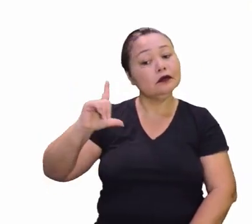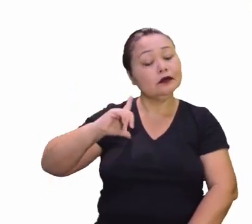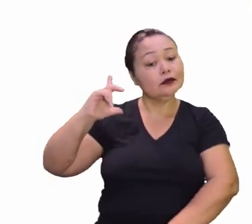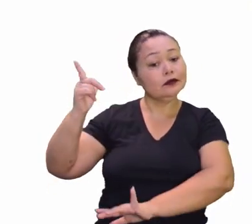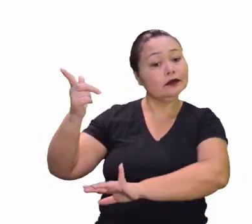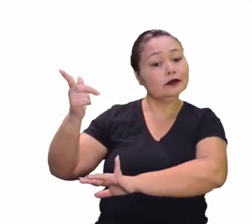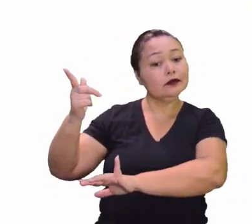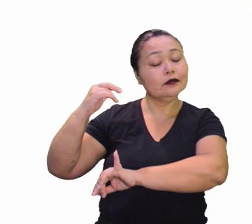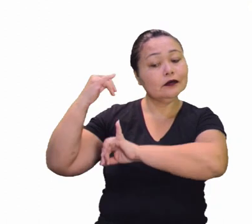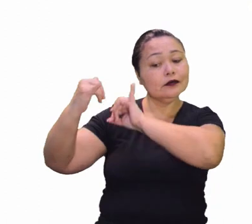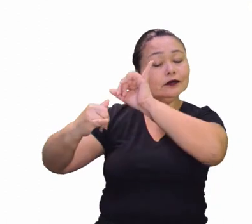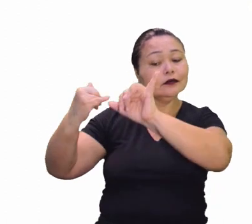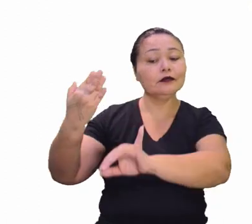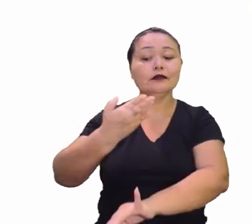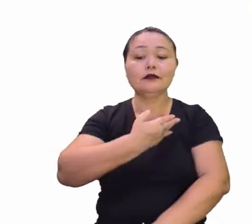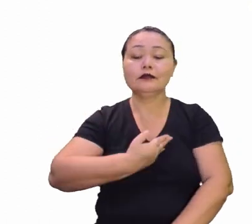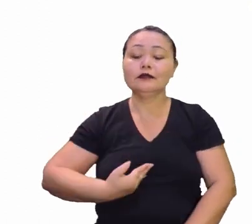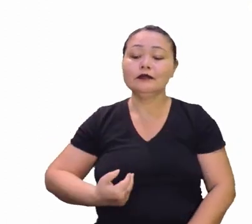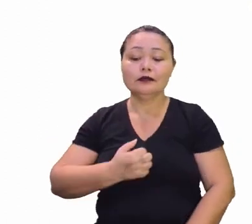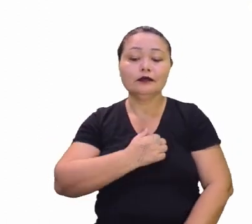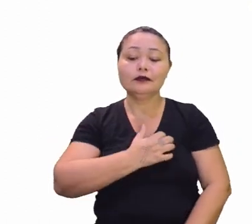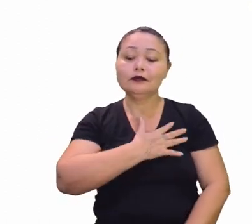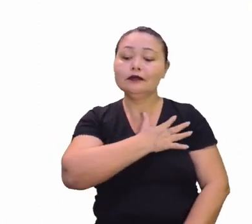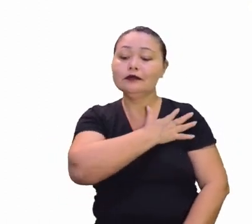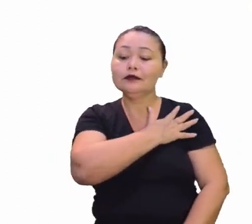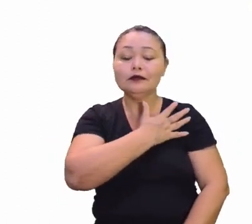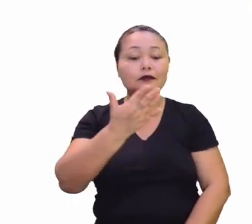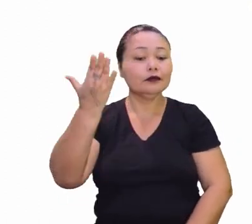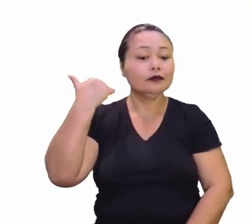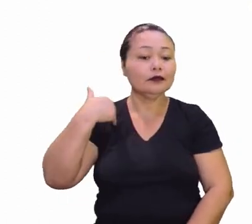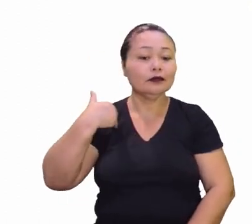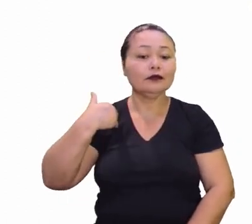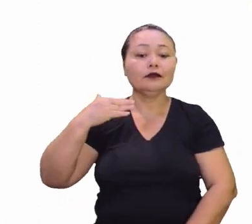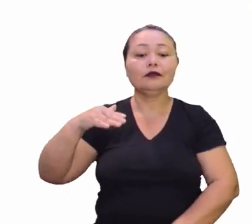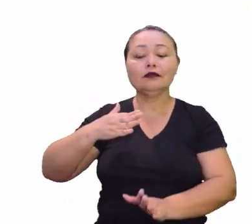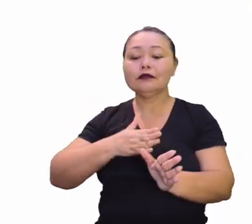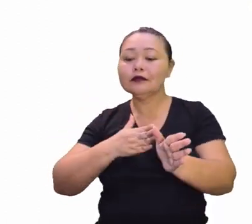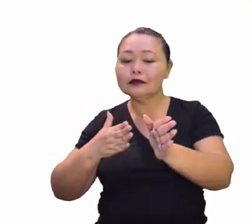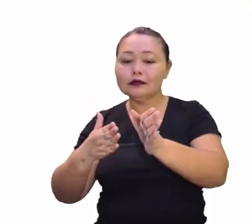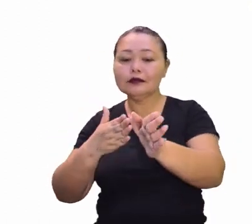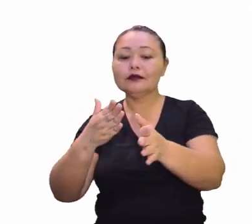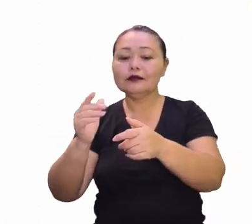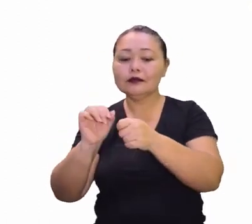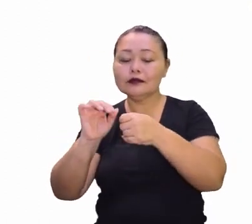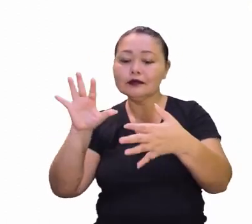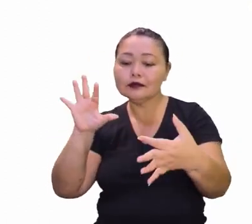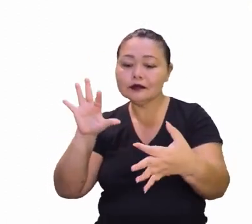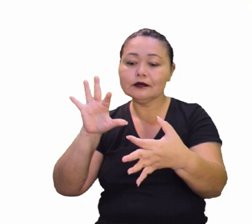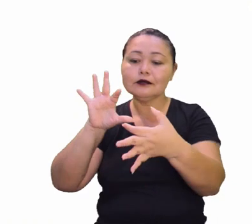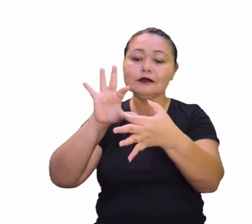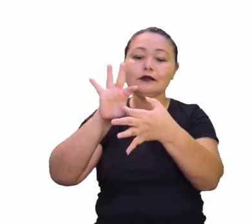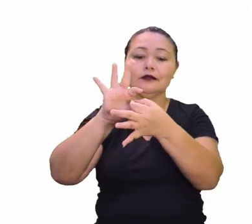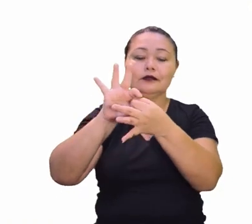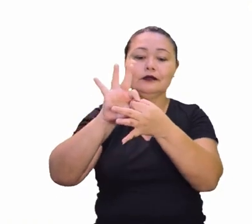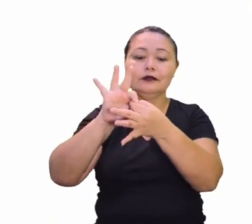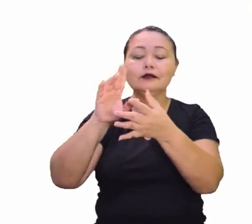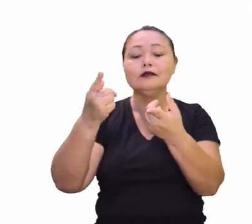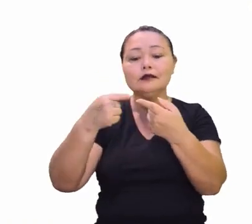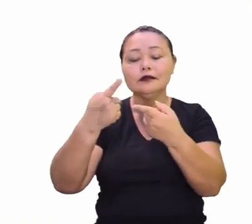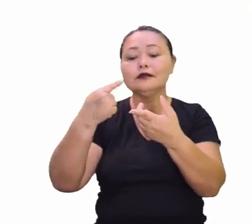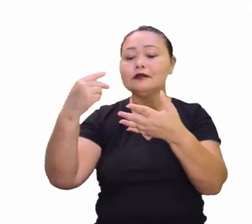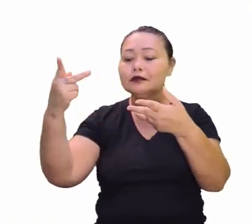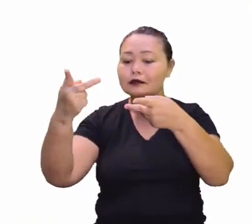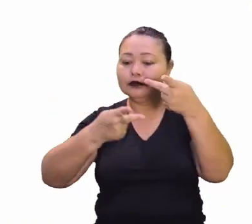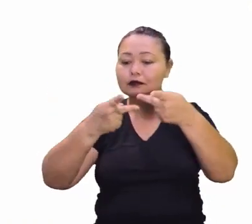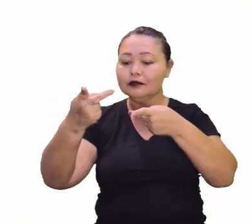gente tem a propaganda do governo militar da época, o grande caminho a seguir, a integração, né? E falando